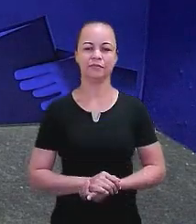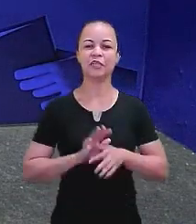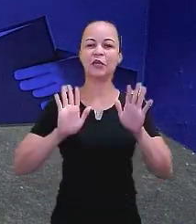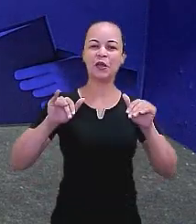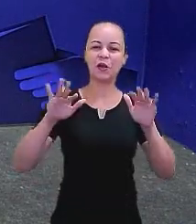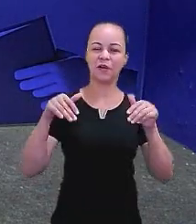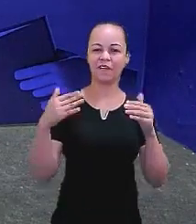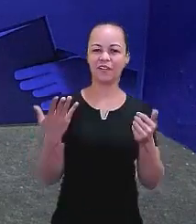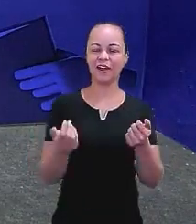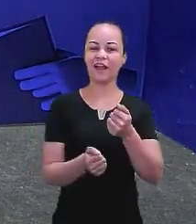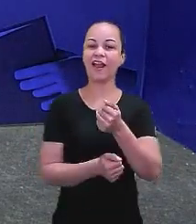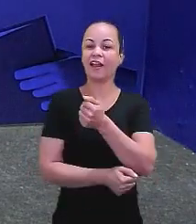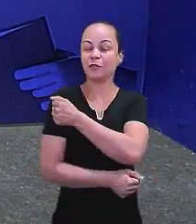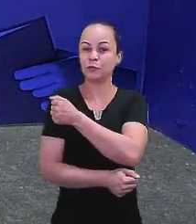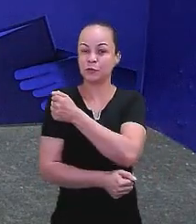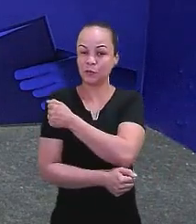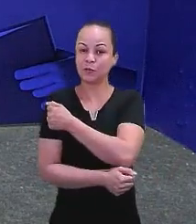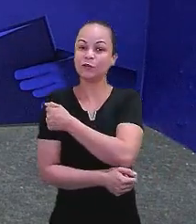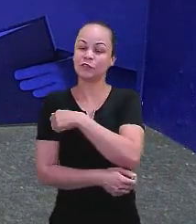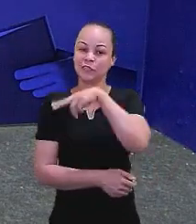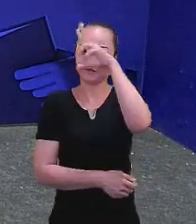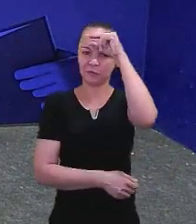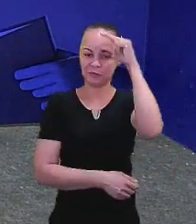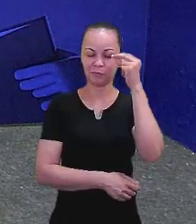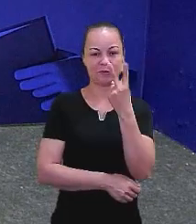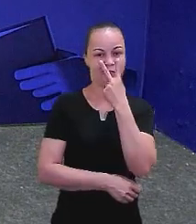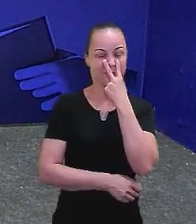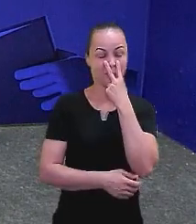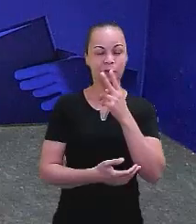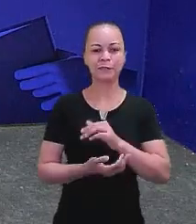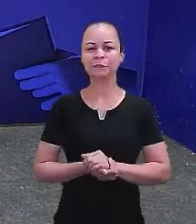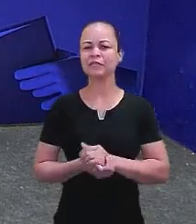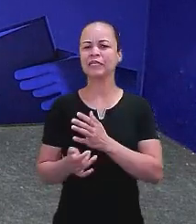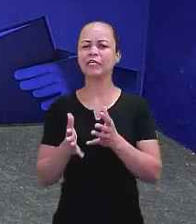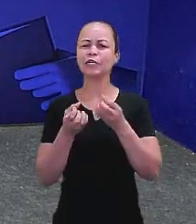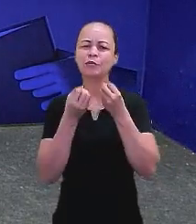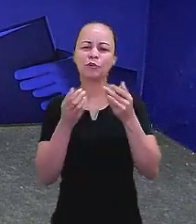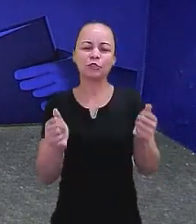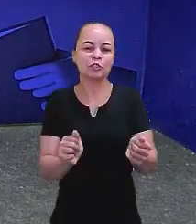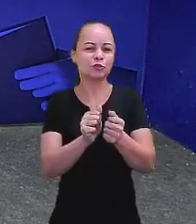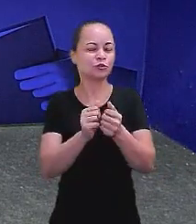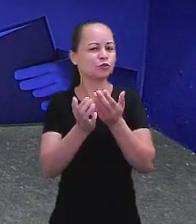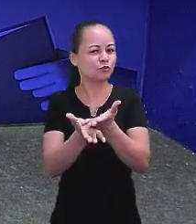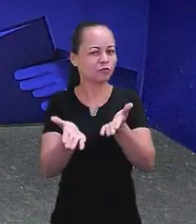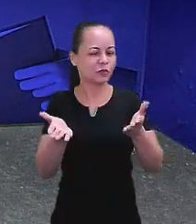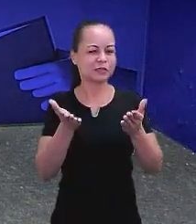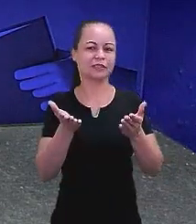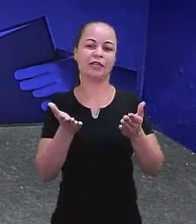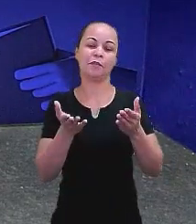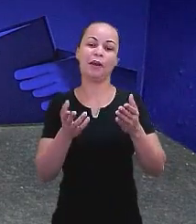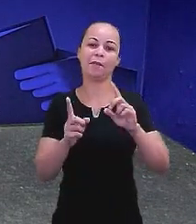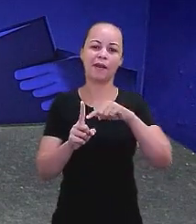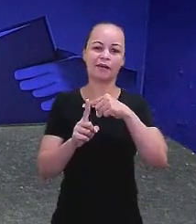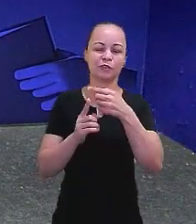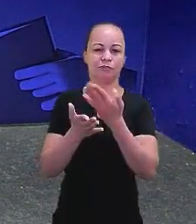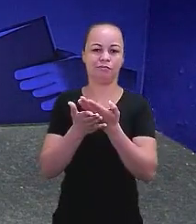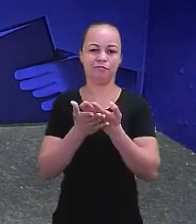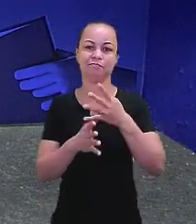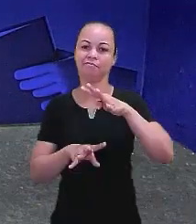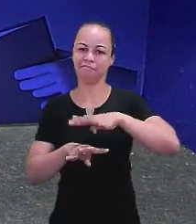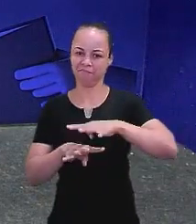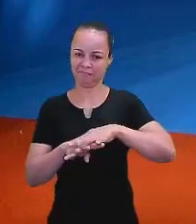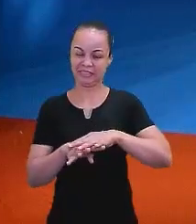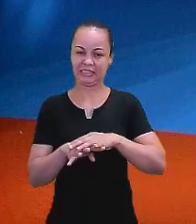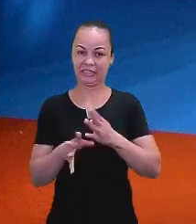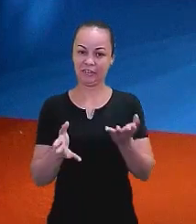Olá, estudantes da Rede Municipal da Vitória de Santo Antão. Que bom estar aqui com vocês para mais uma aula de matemática. Então,